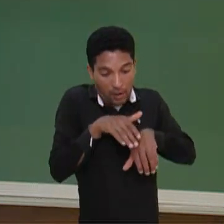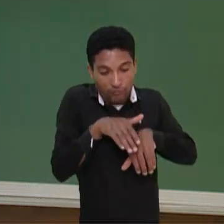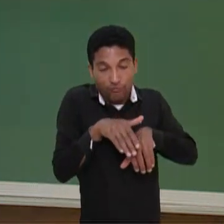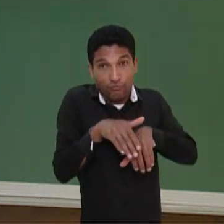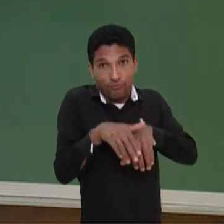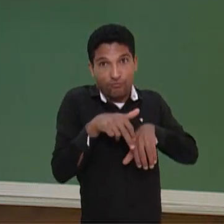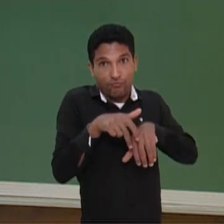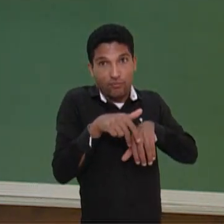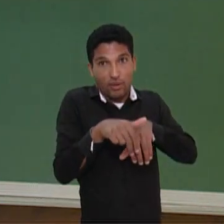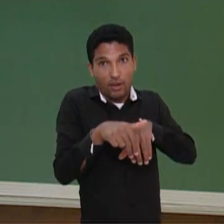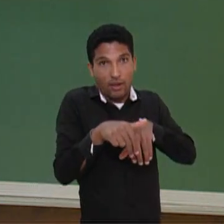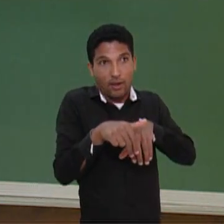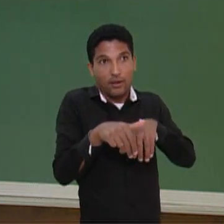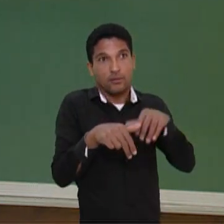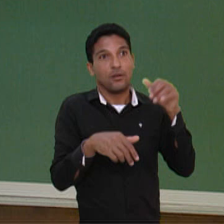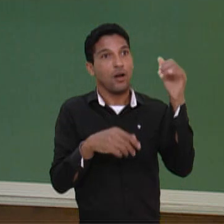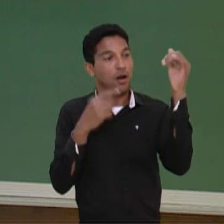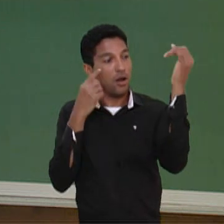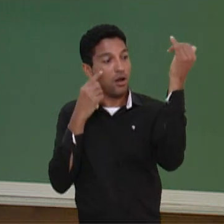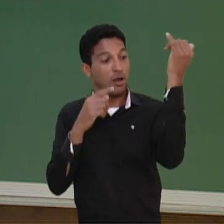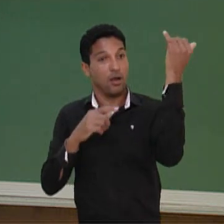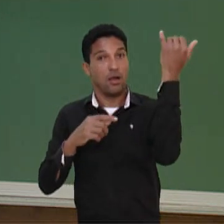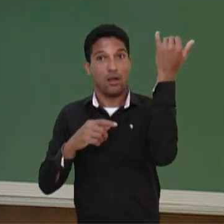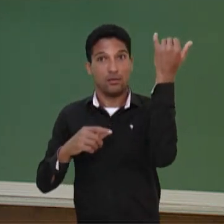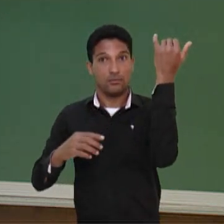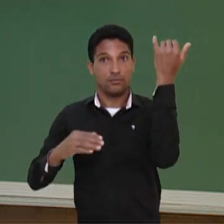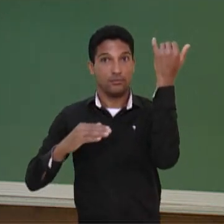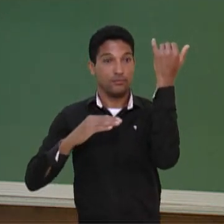eixo Y. Comecei a descer,